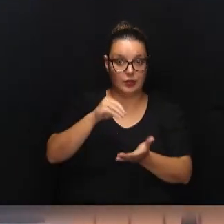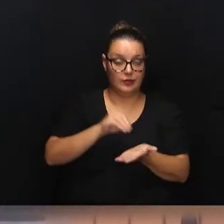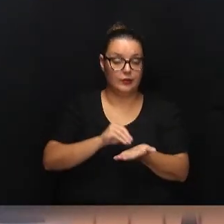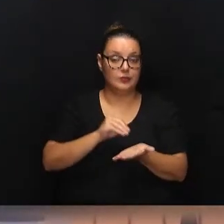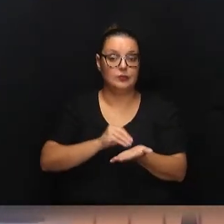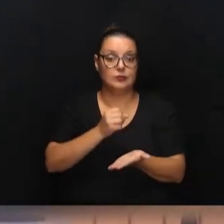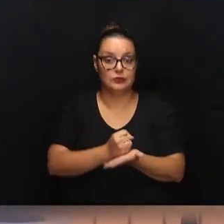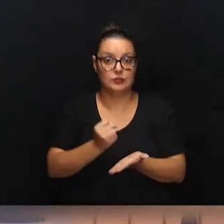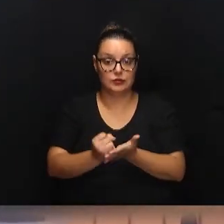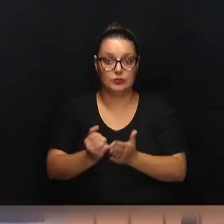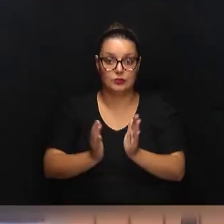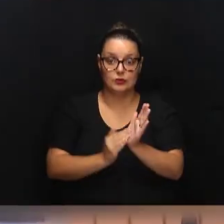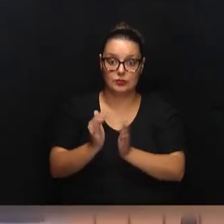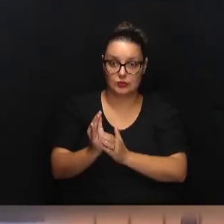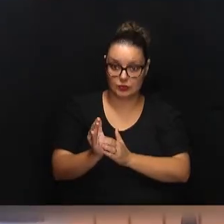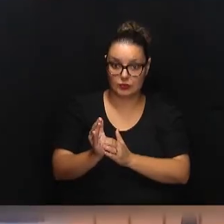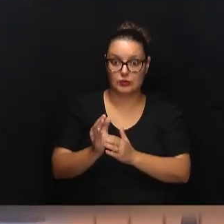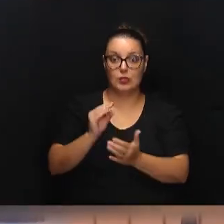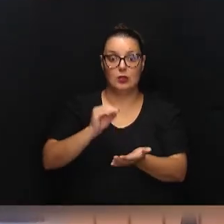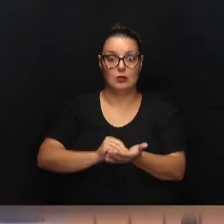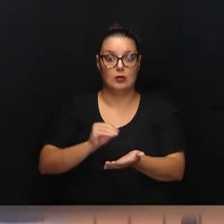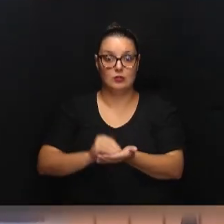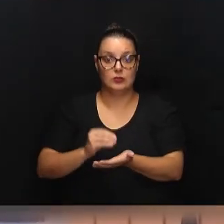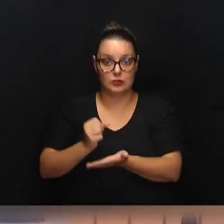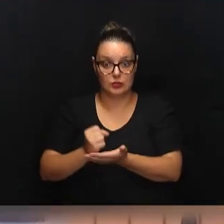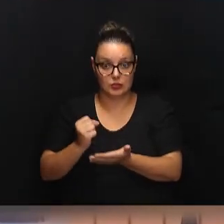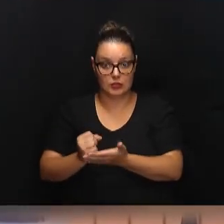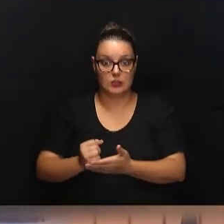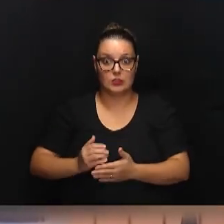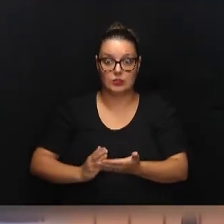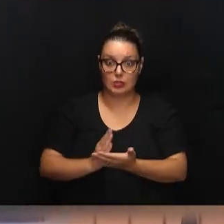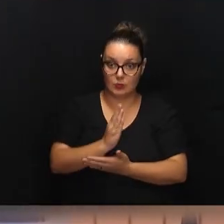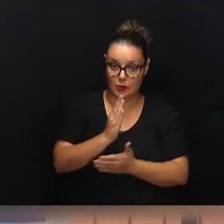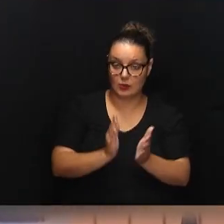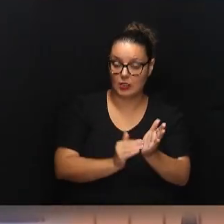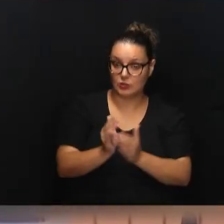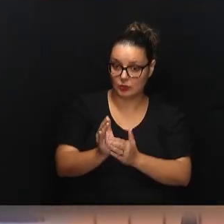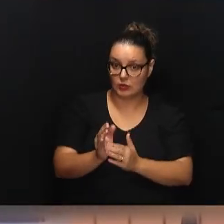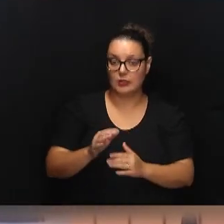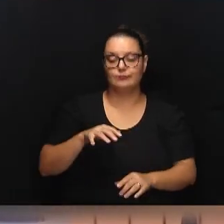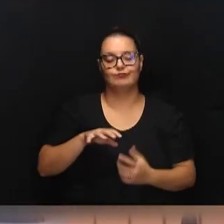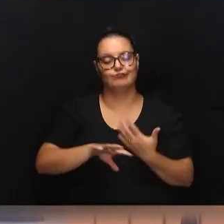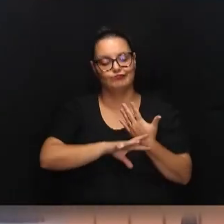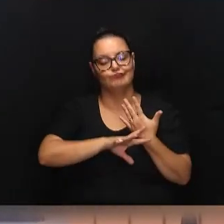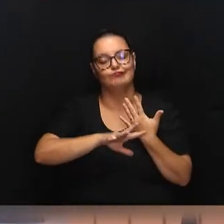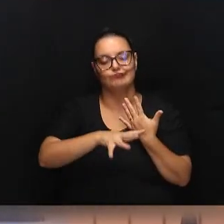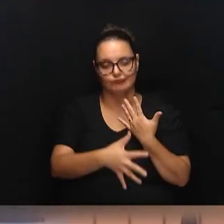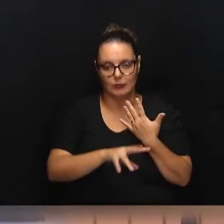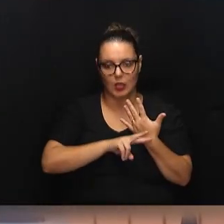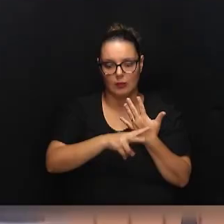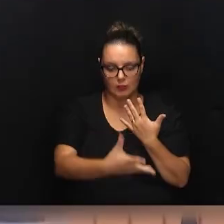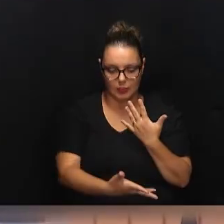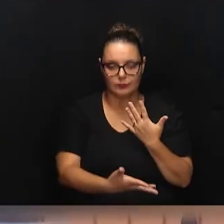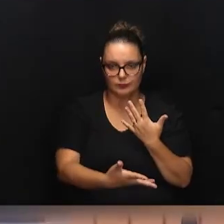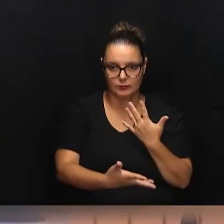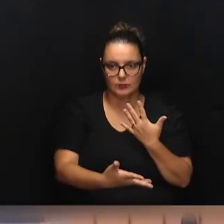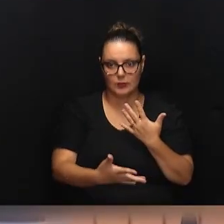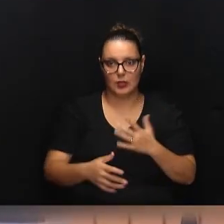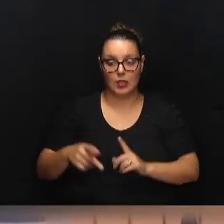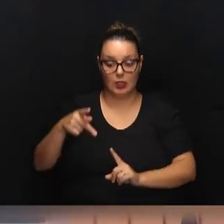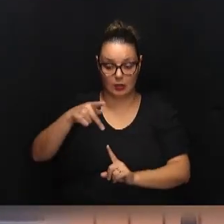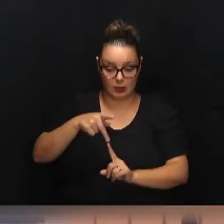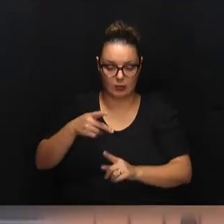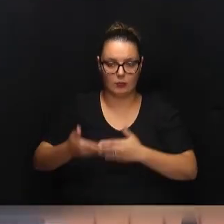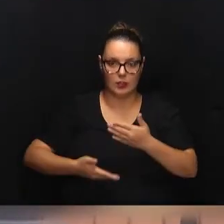de servidores, falta de concurso público, isso afeta demais, principalmente a previdência dos